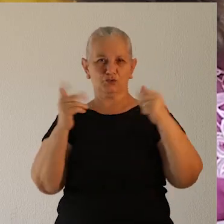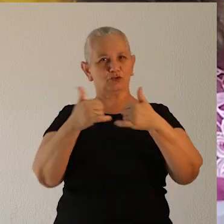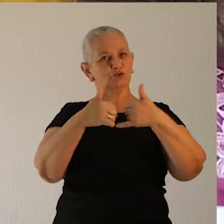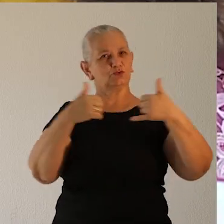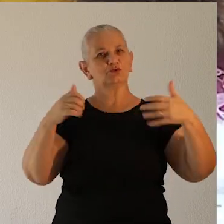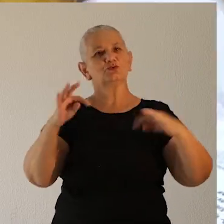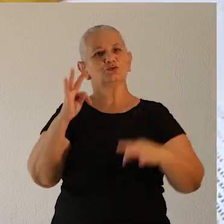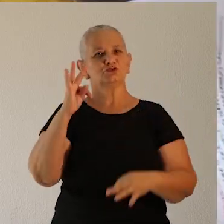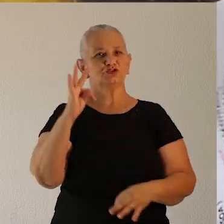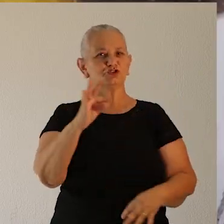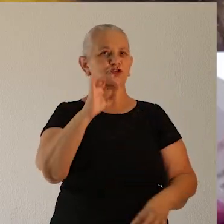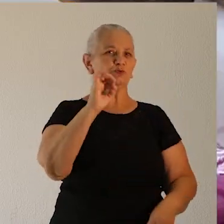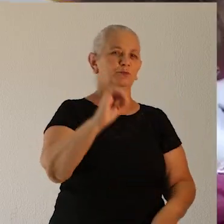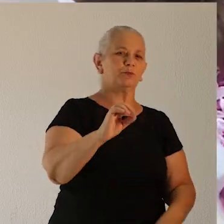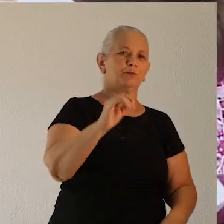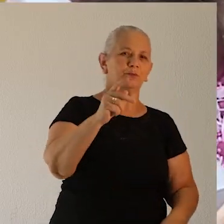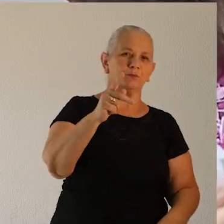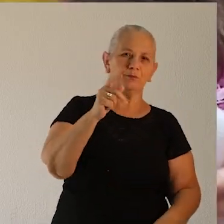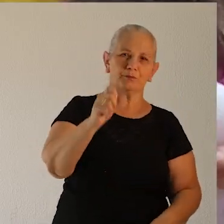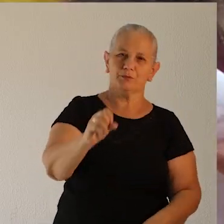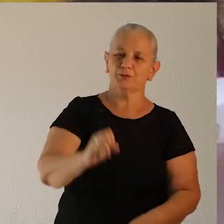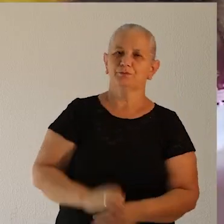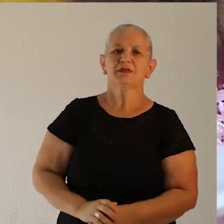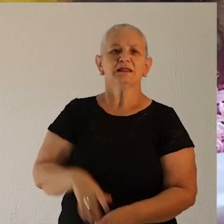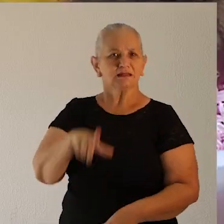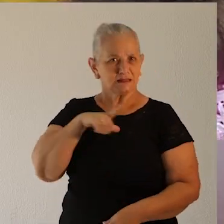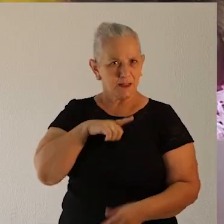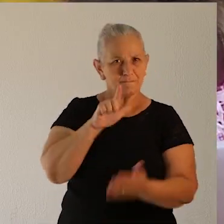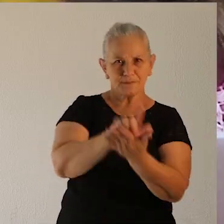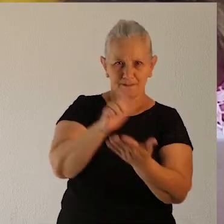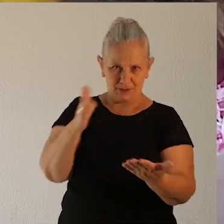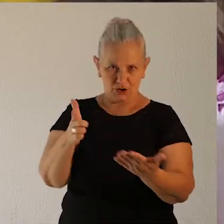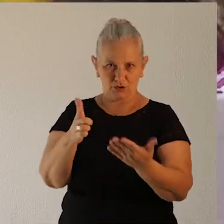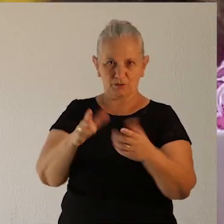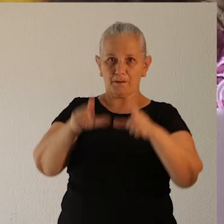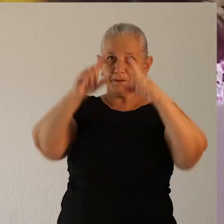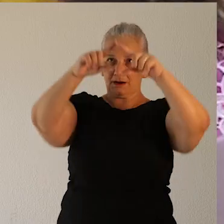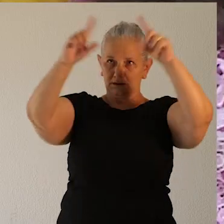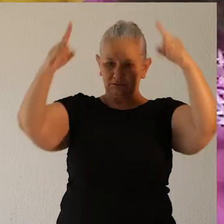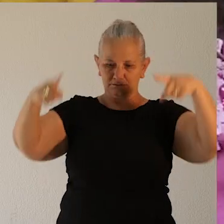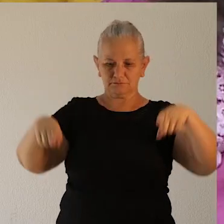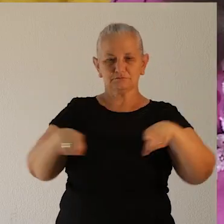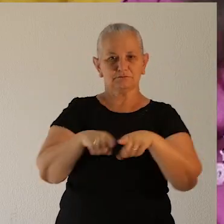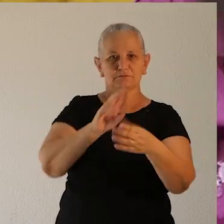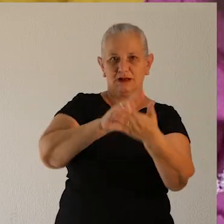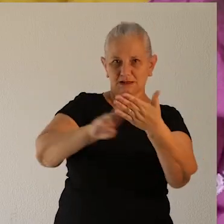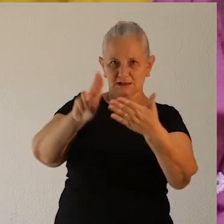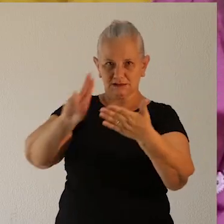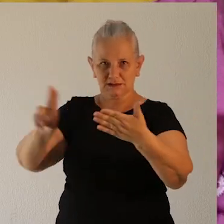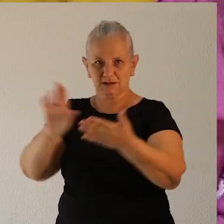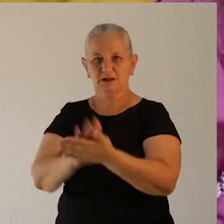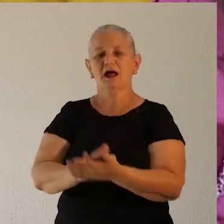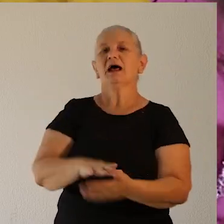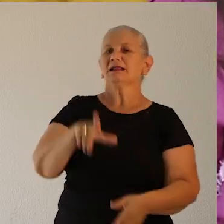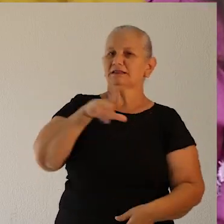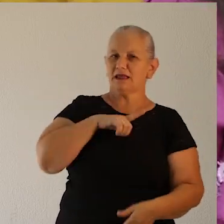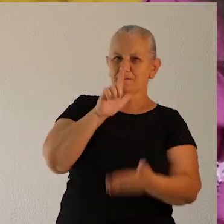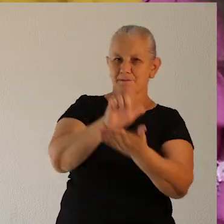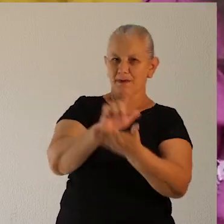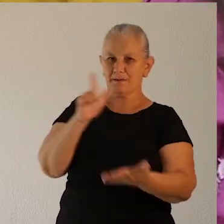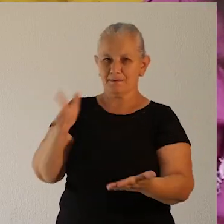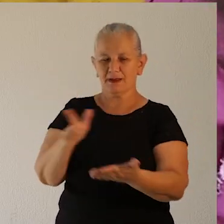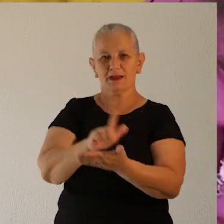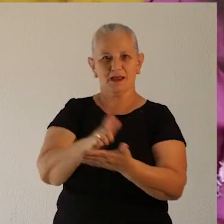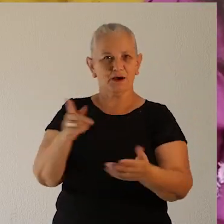papel. Tem papel de todo tipo. Tem papel cartolina pra Catarina. Tem papel de seda pra Ieda. Tem